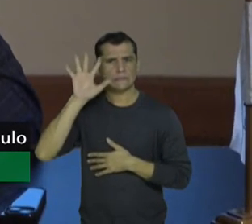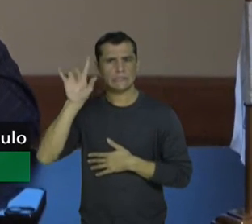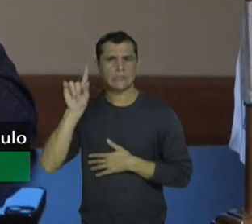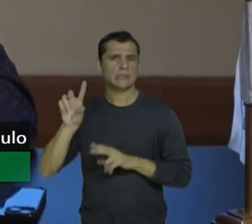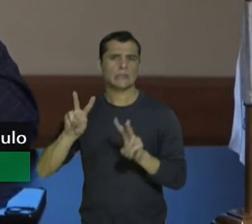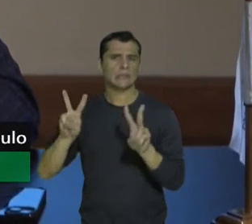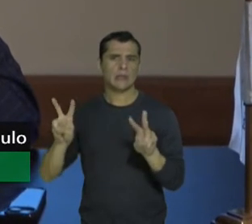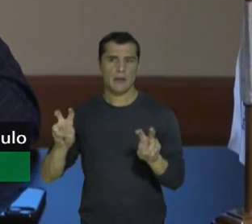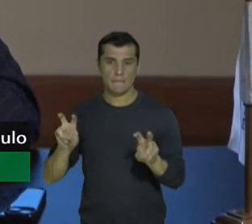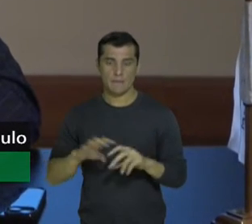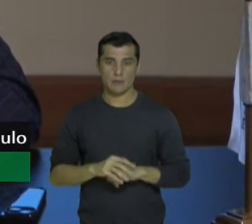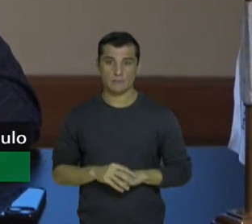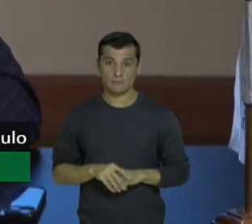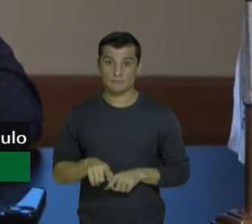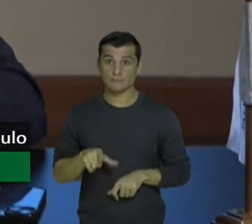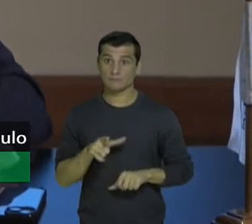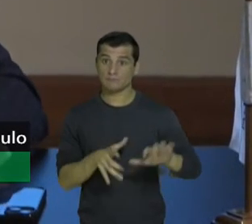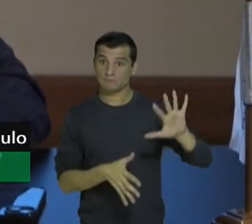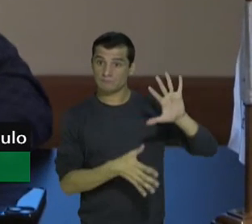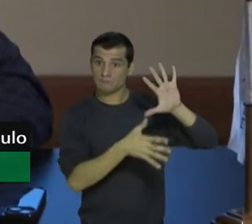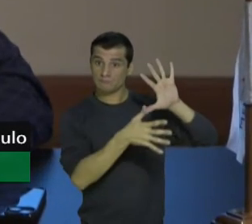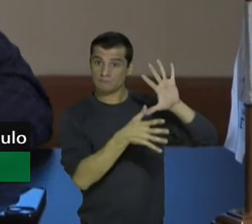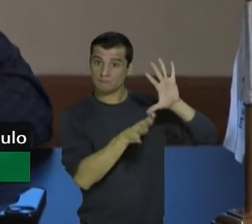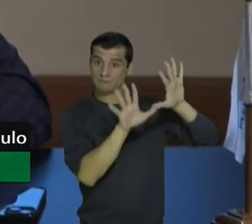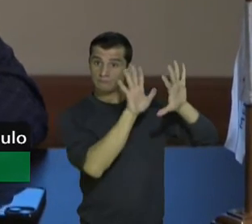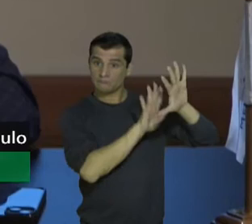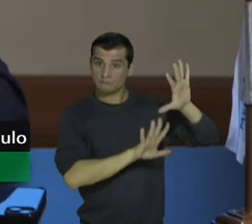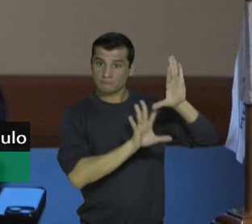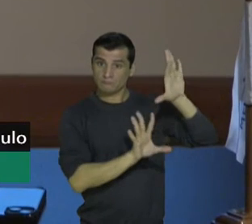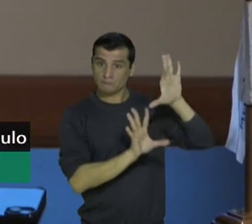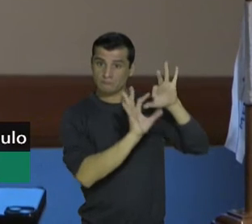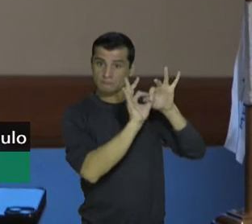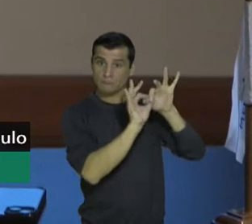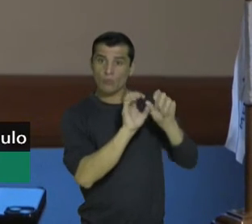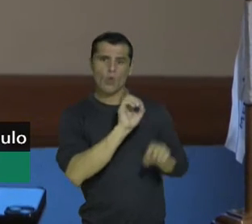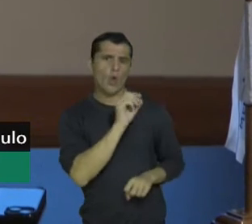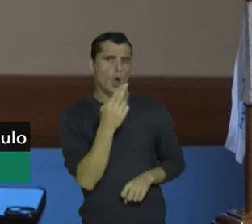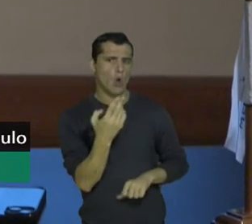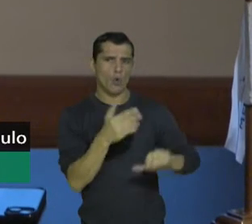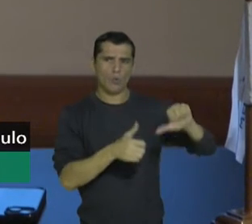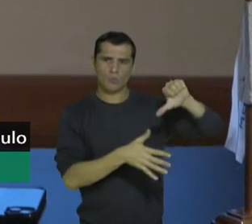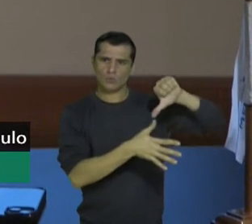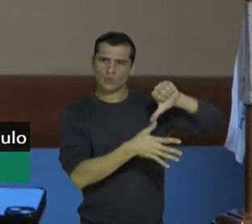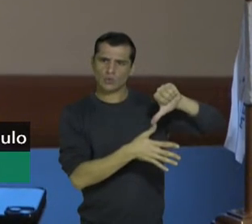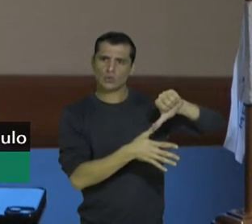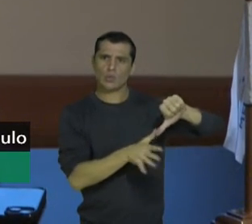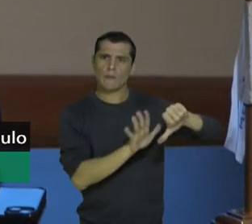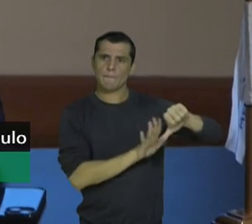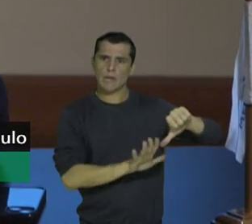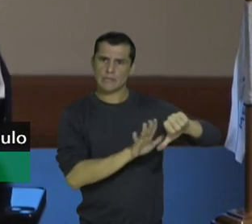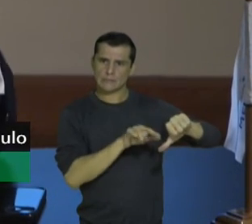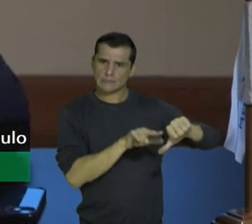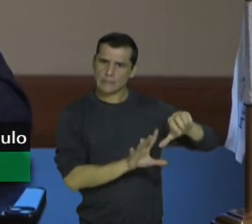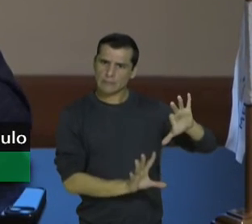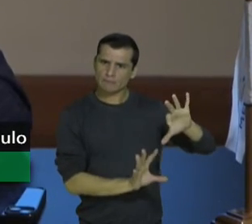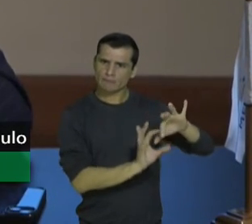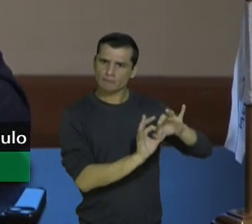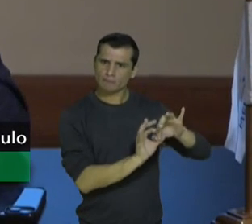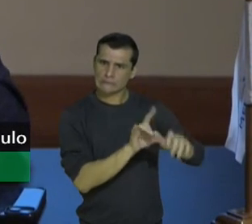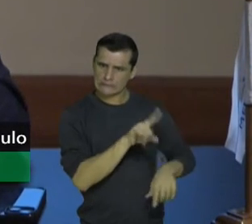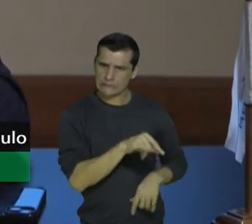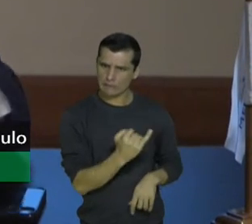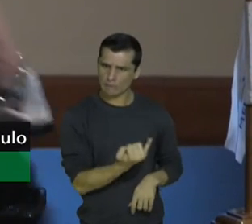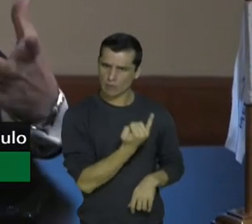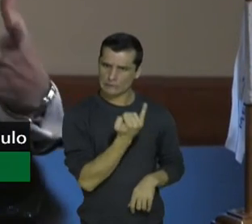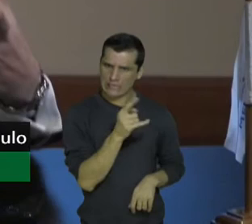eh interamericana ou Sulamericana ela é de fato importante e a resposta é